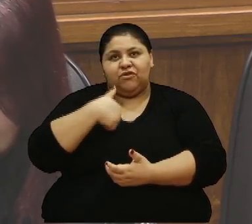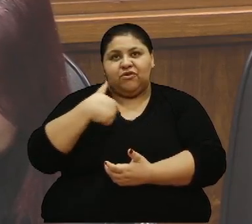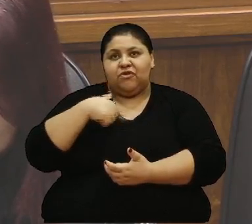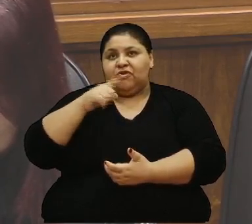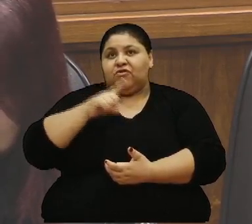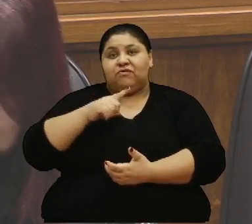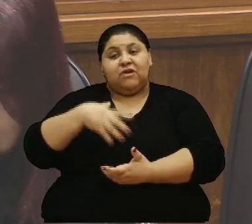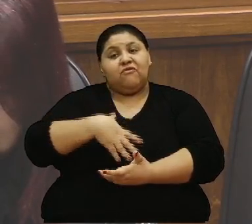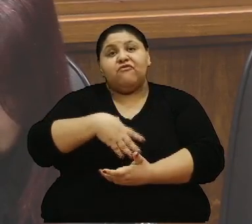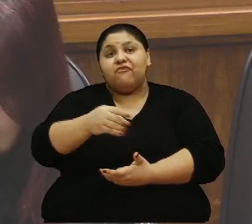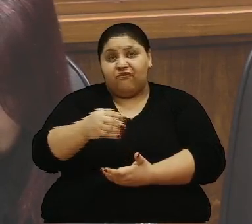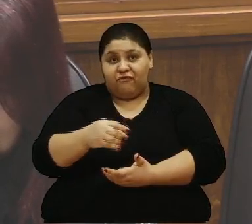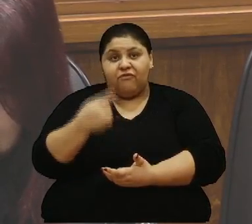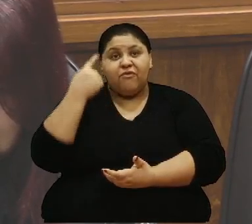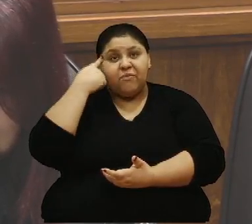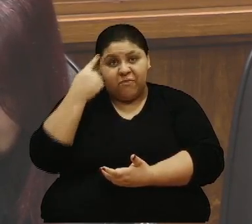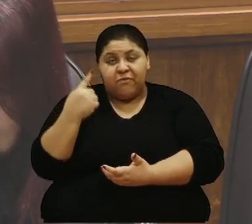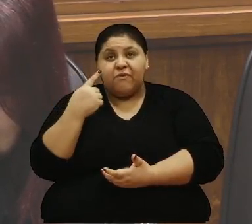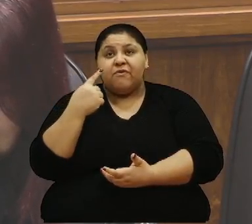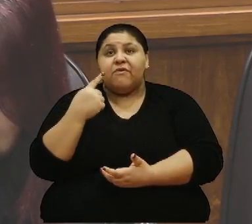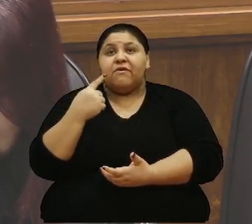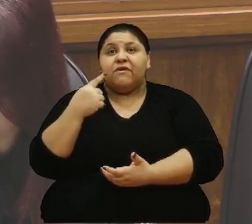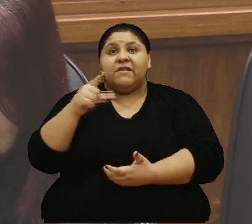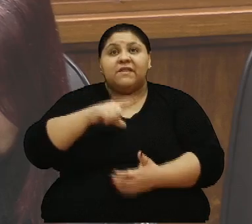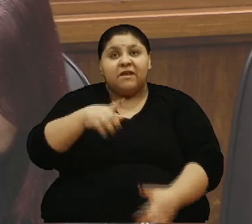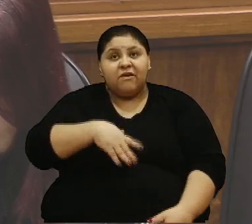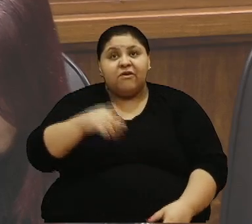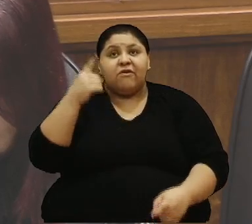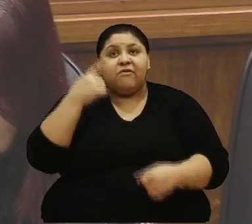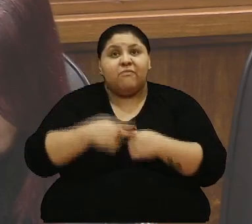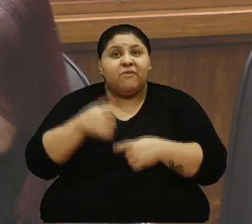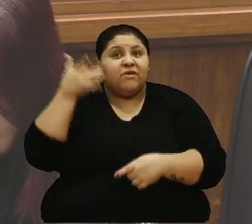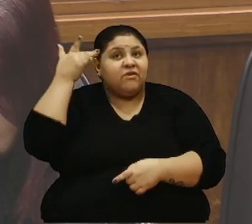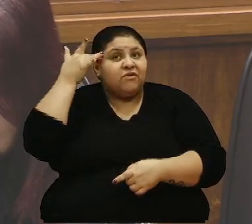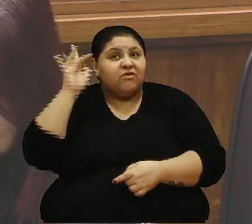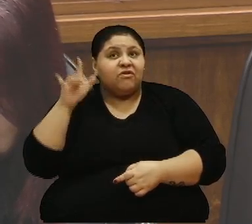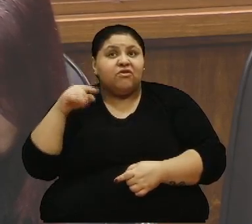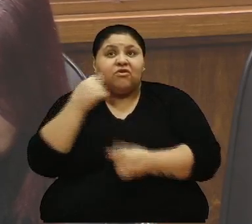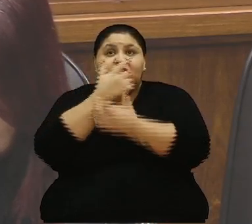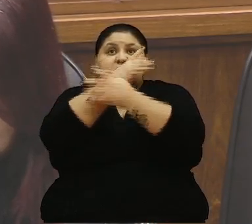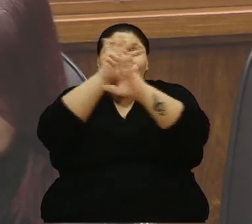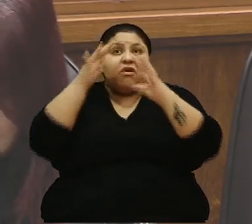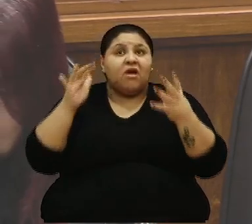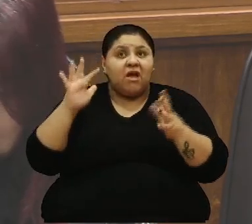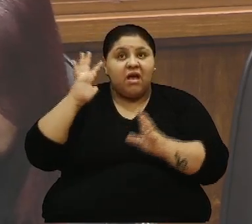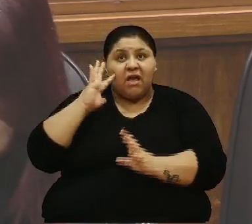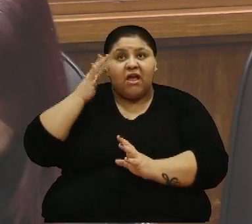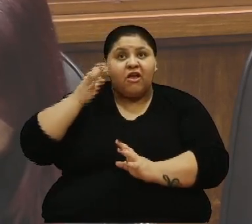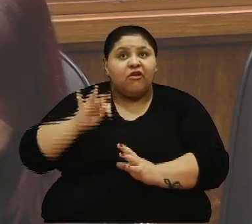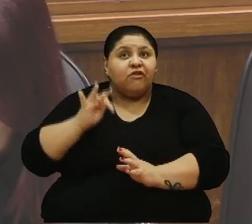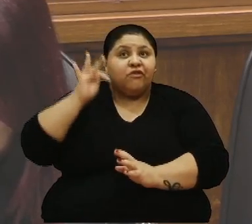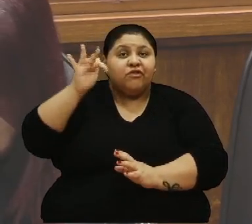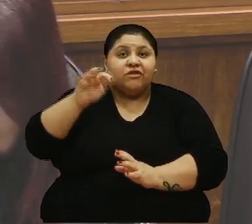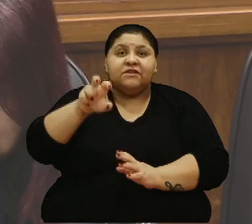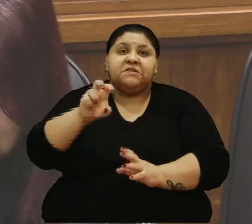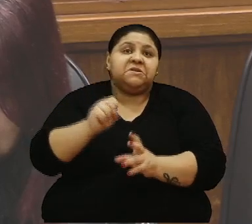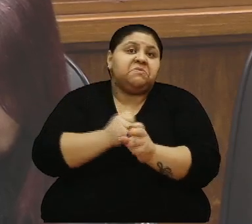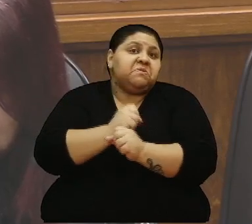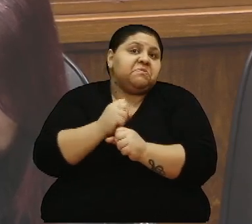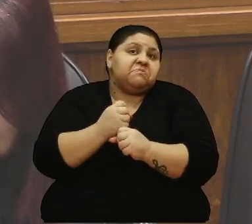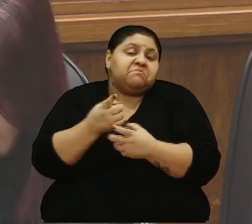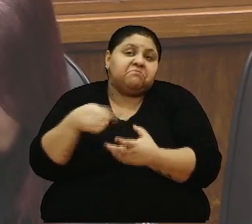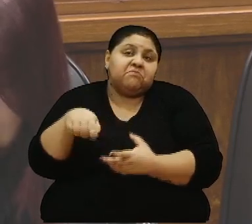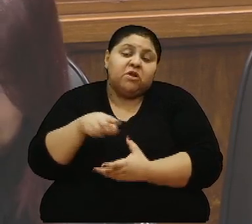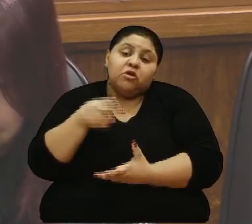tenho filho. E penso muito se vou ter, porque não sei como o nosso meio ambiente estará daqui a 50 anos, se